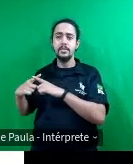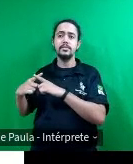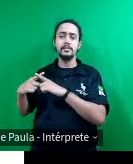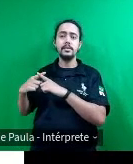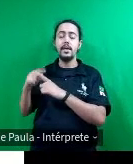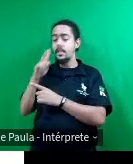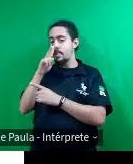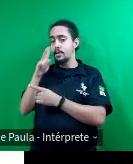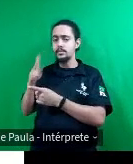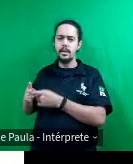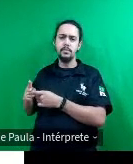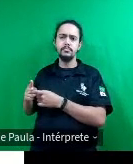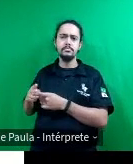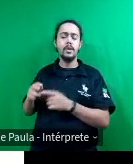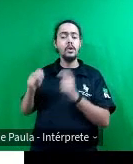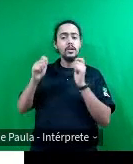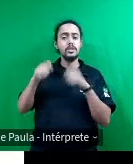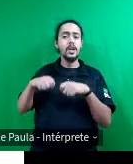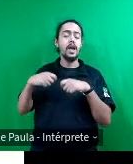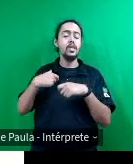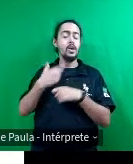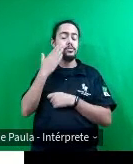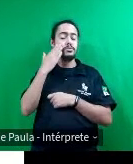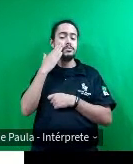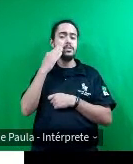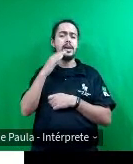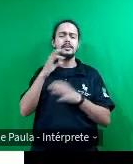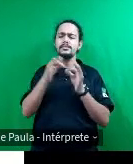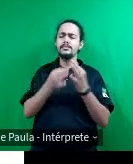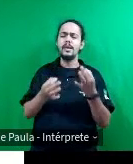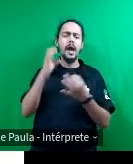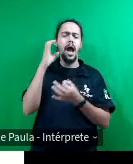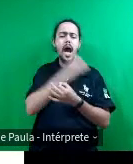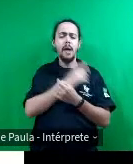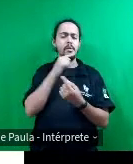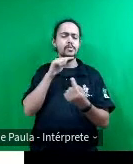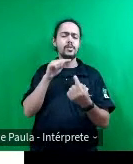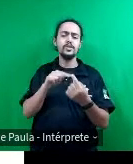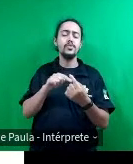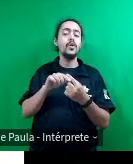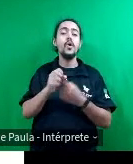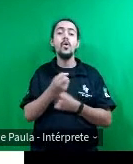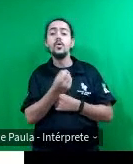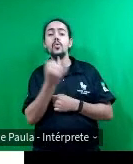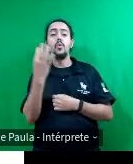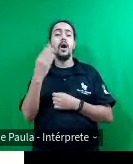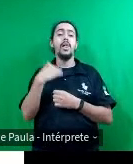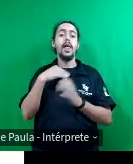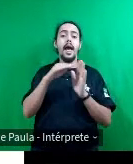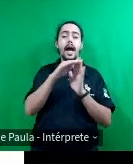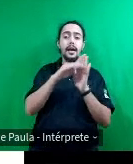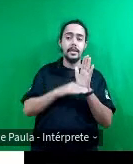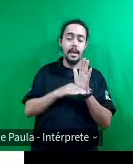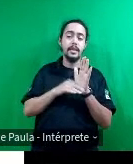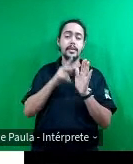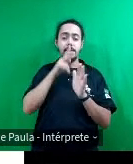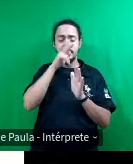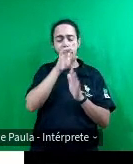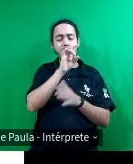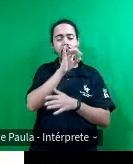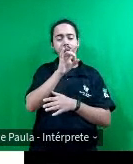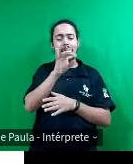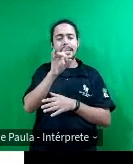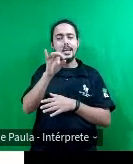uma forma muito rápida, simples, direta, objetiva, qual que é a queda de tensão que cada resistor vai proporcionar